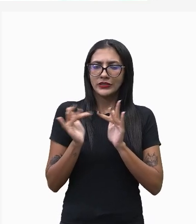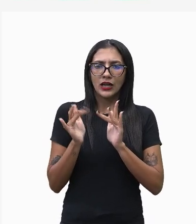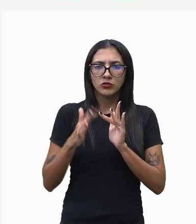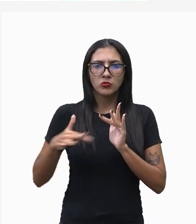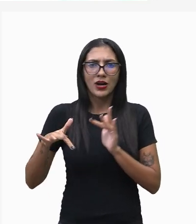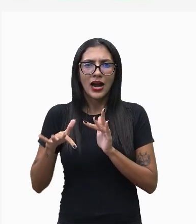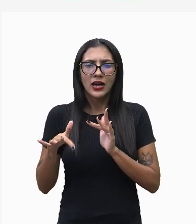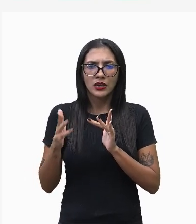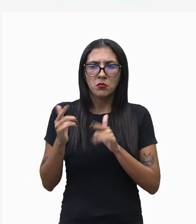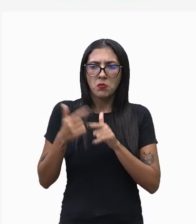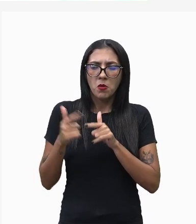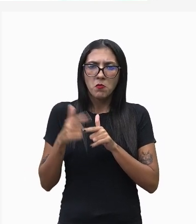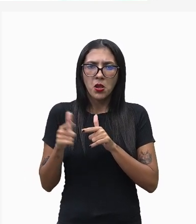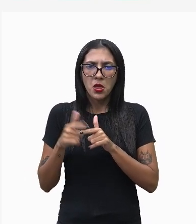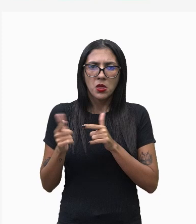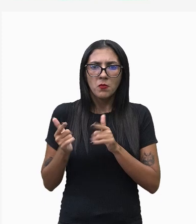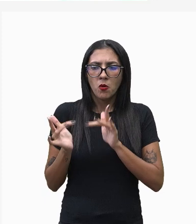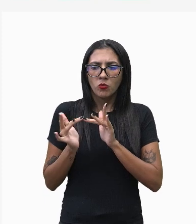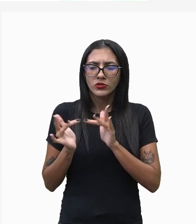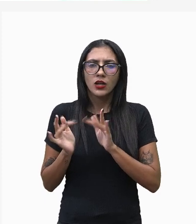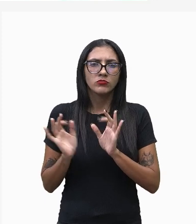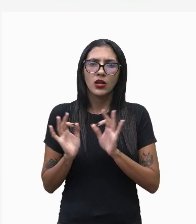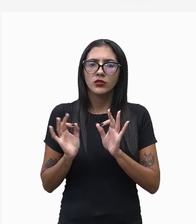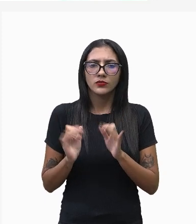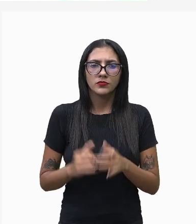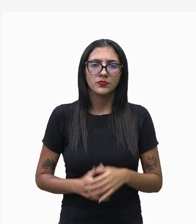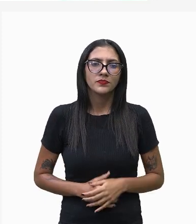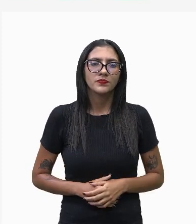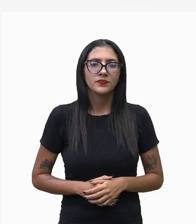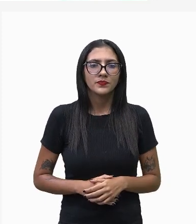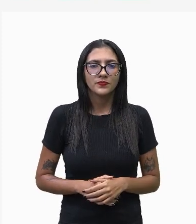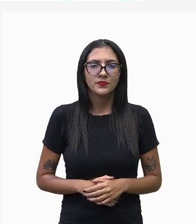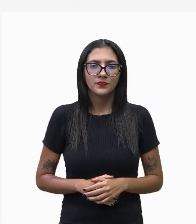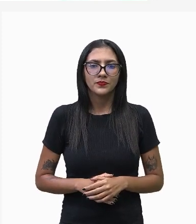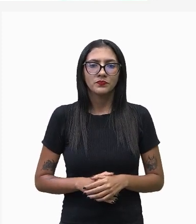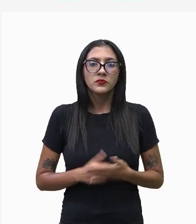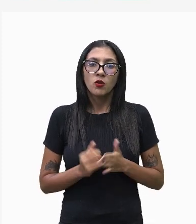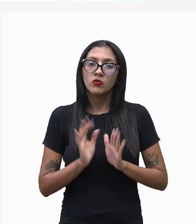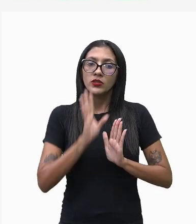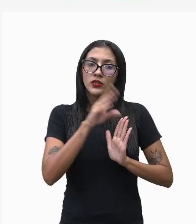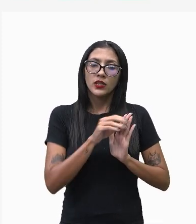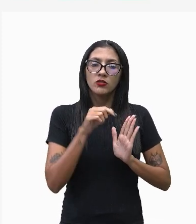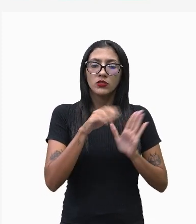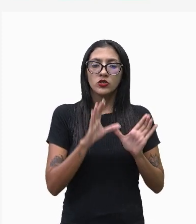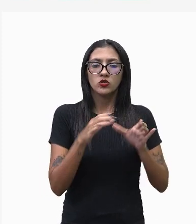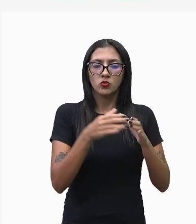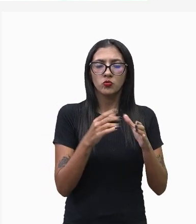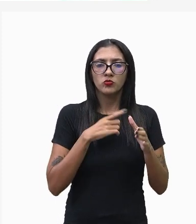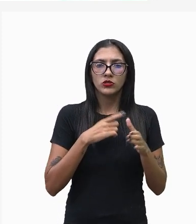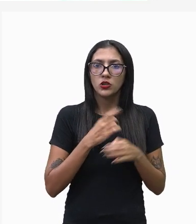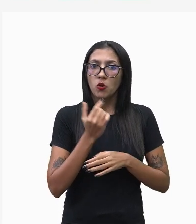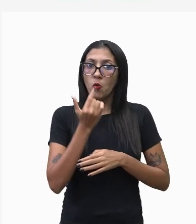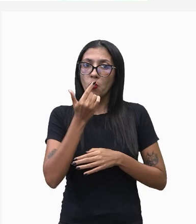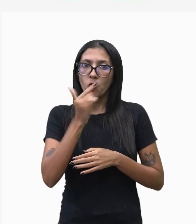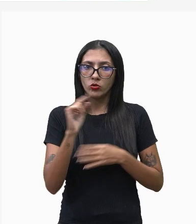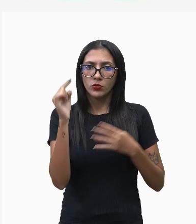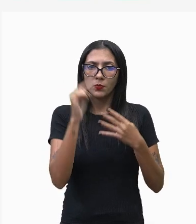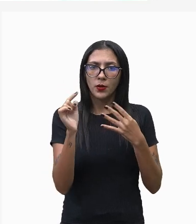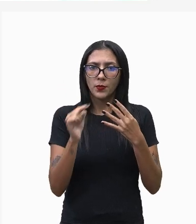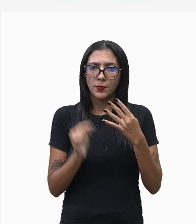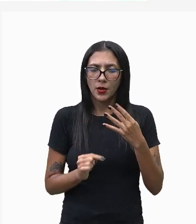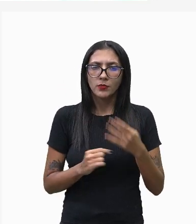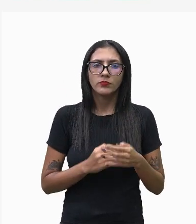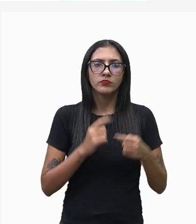aí, esse grupo de unidades de conservação de proteção integral inclui categorias como a